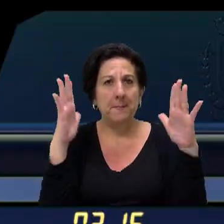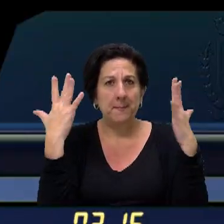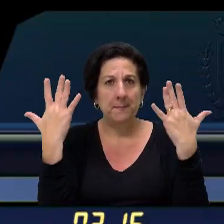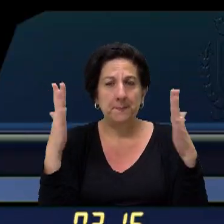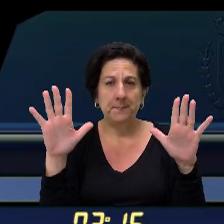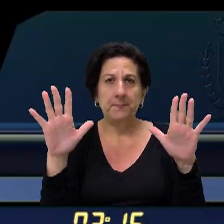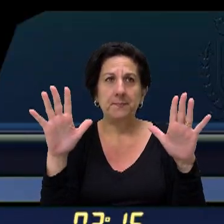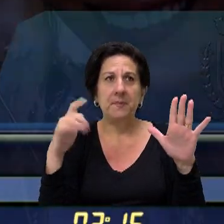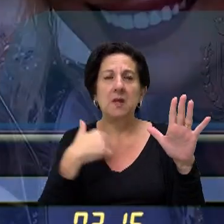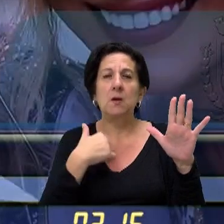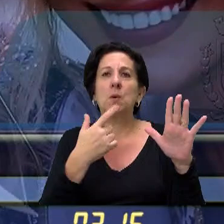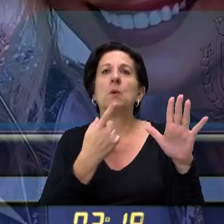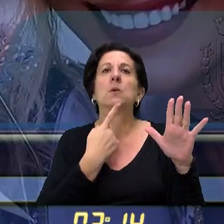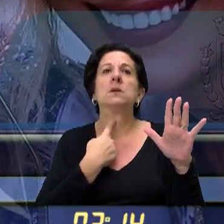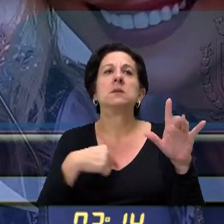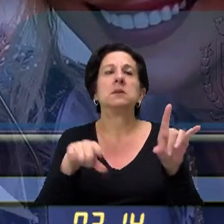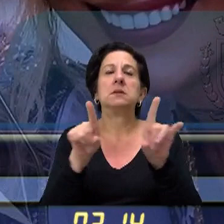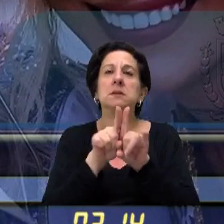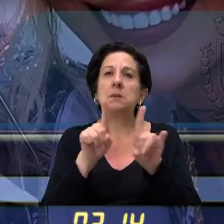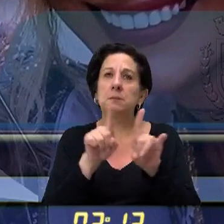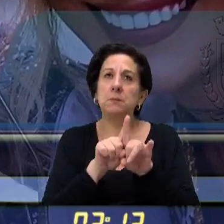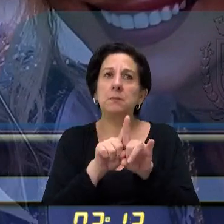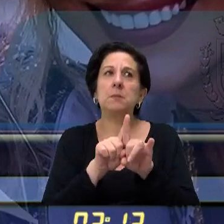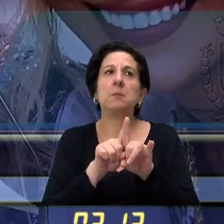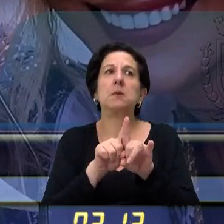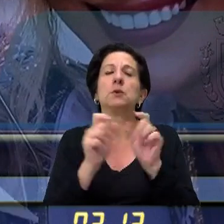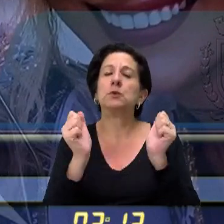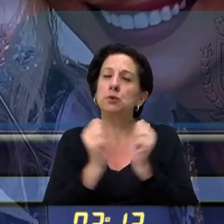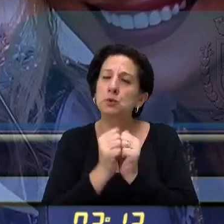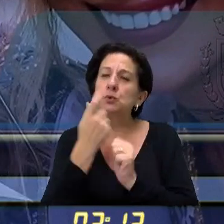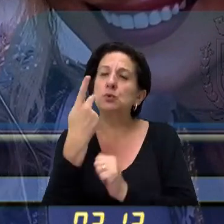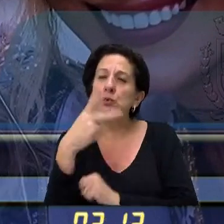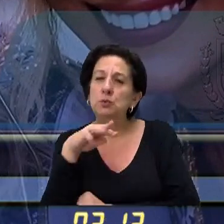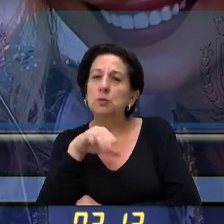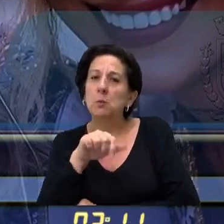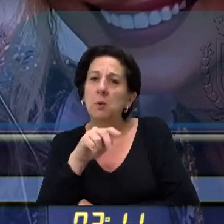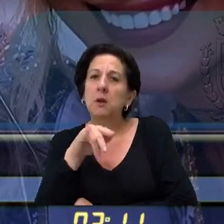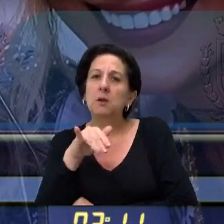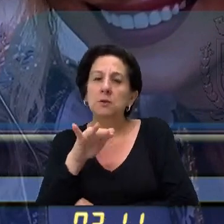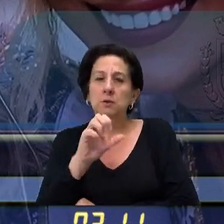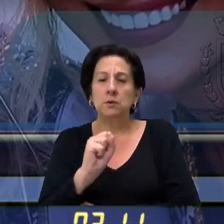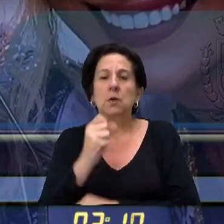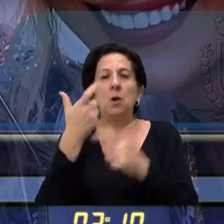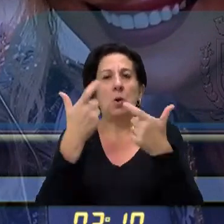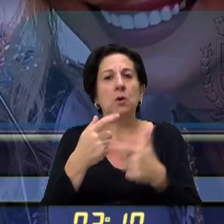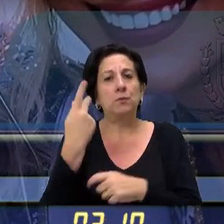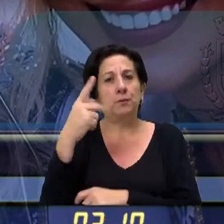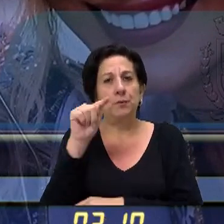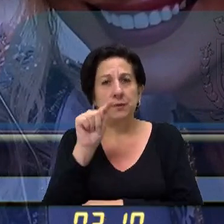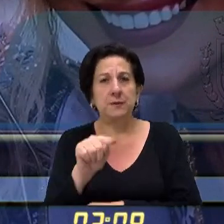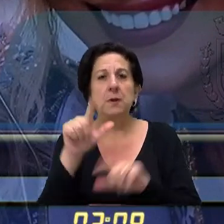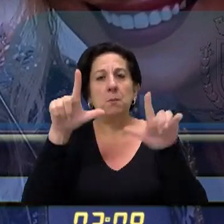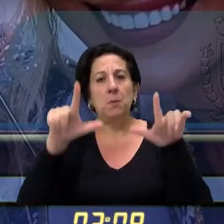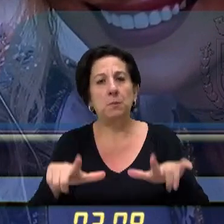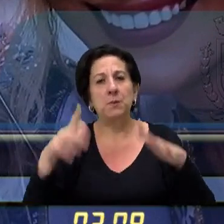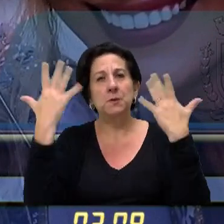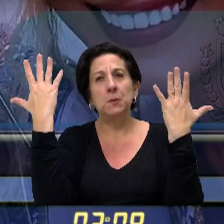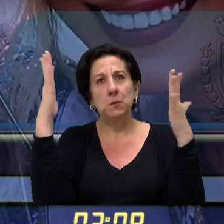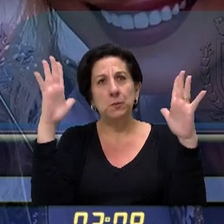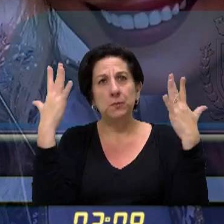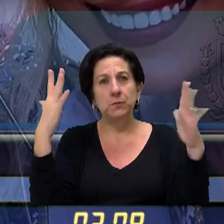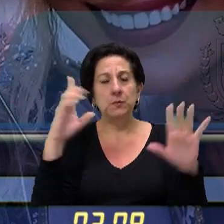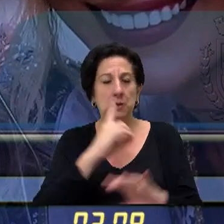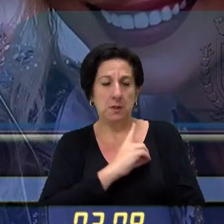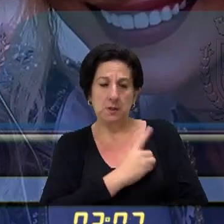parabenizar, e eu gostaria também de subscrever a matéria juntamente com o senhor, onde o senhor encaminha uma moção de congratulações